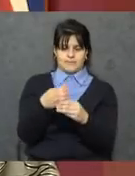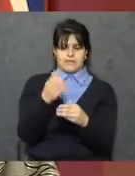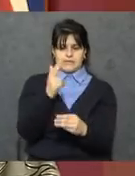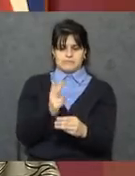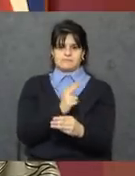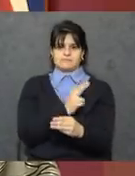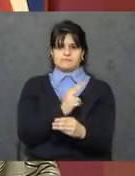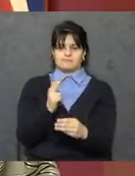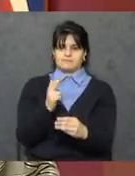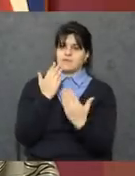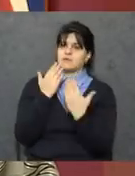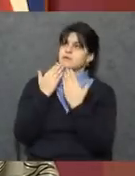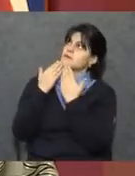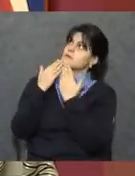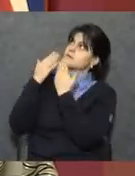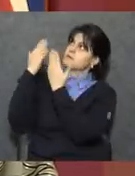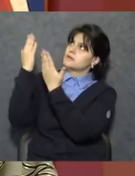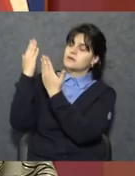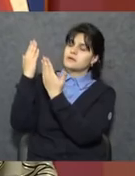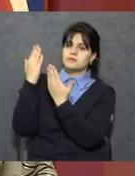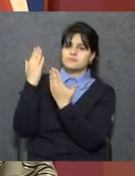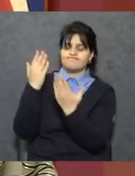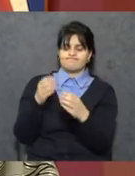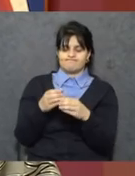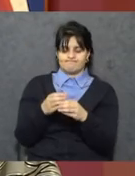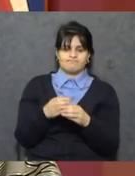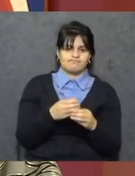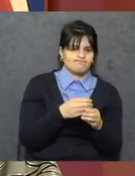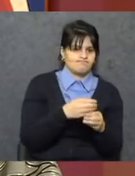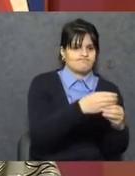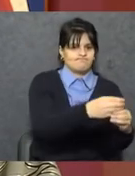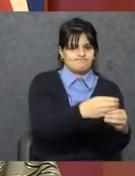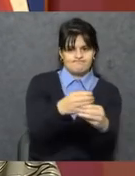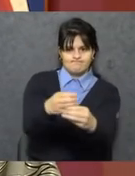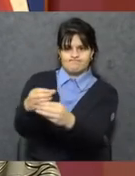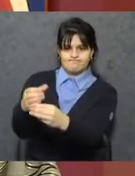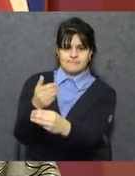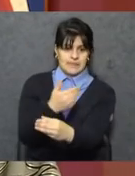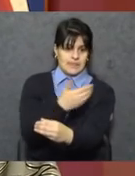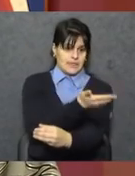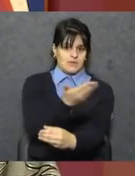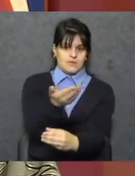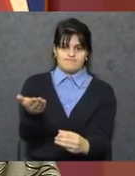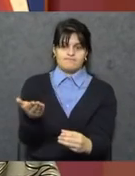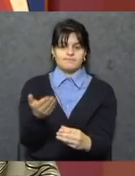graças, deu aos seus discípulos, dizendo: